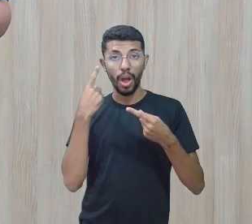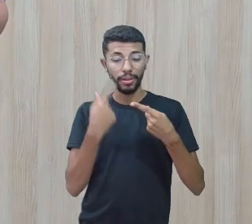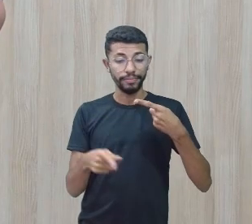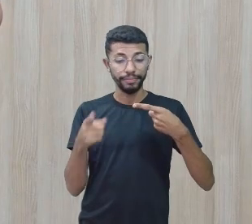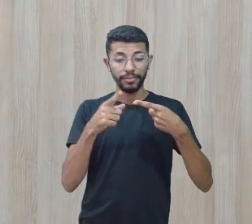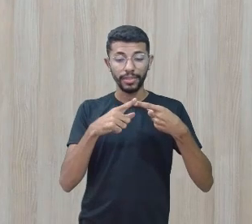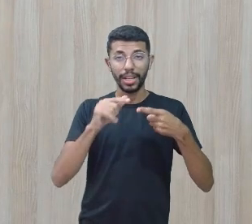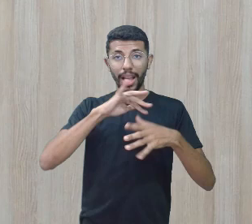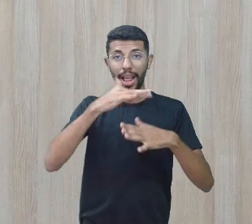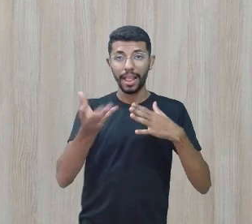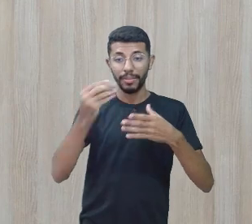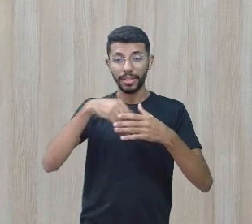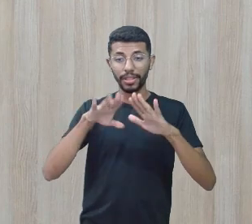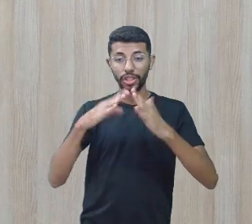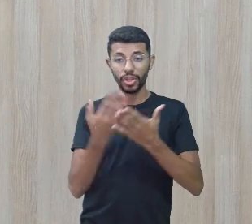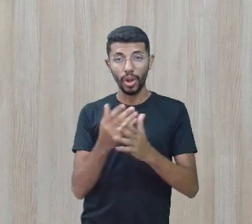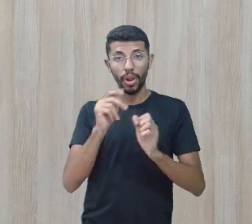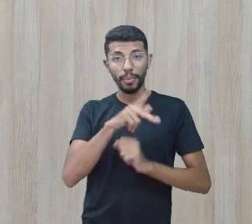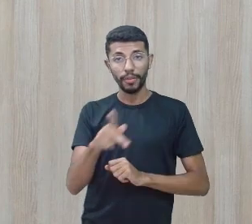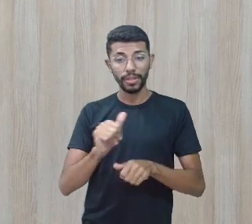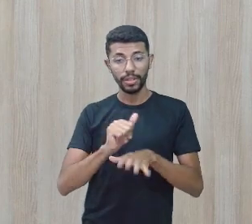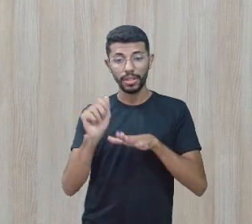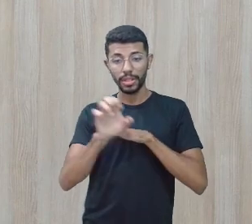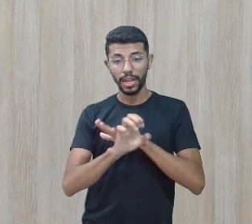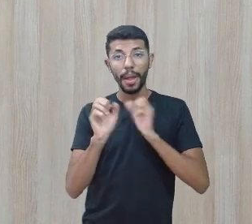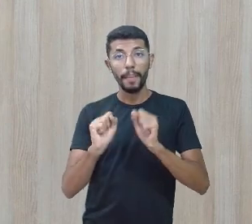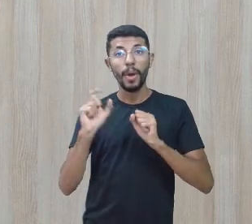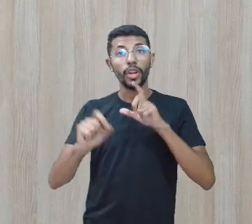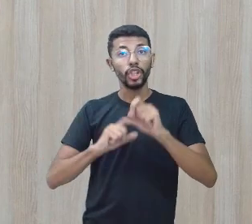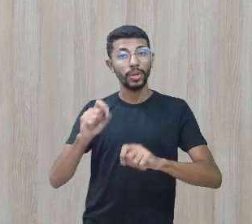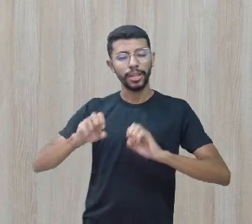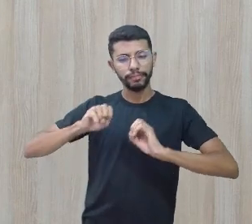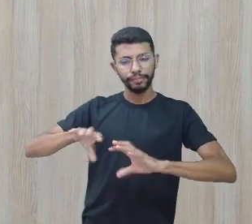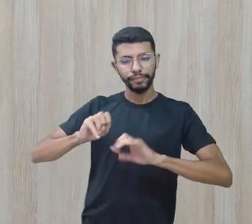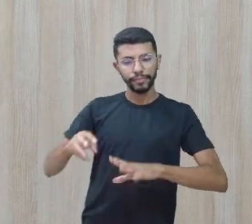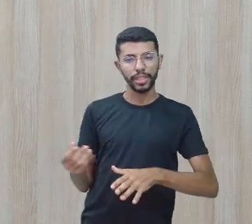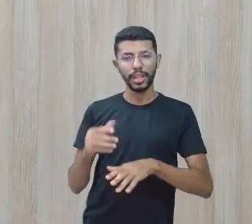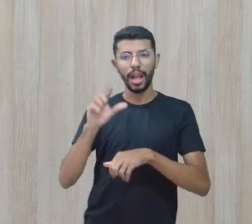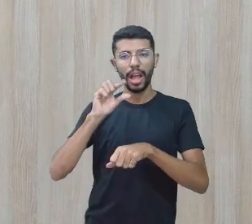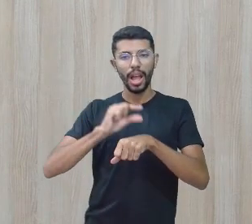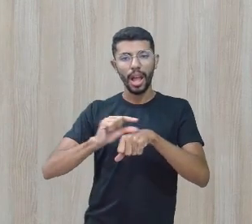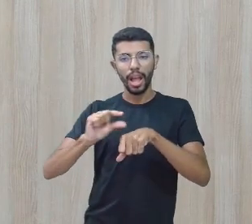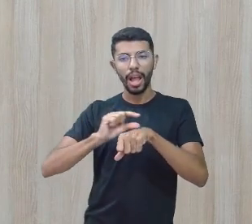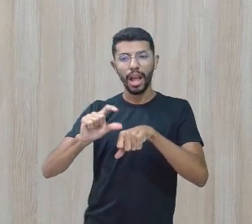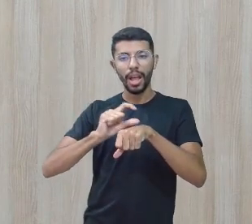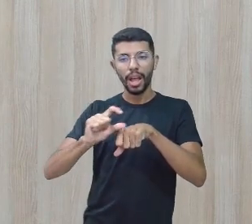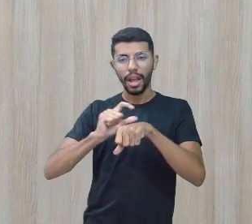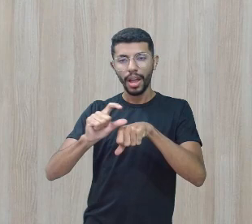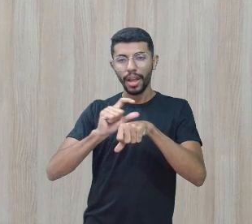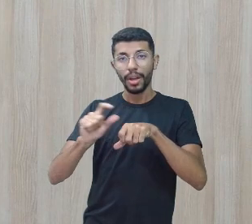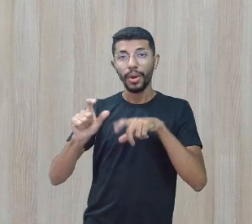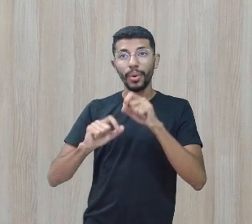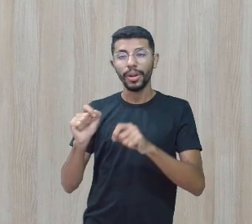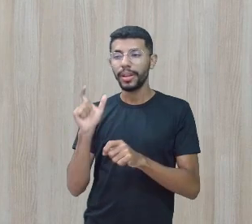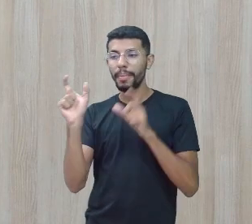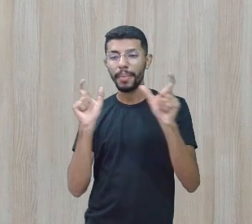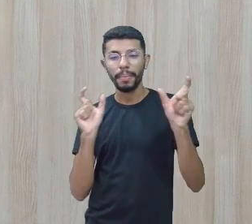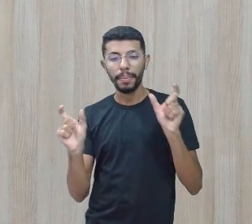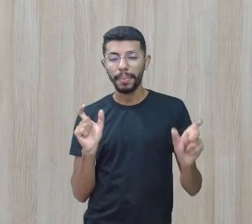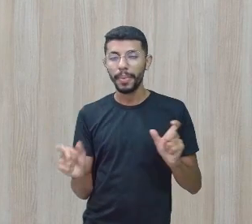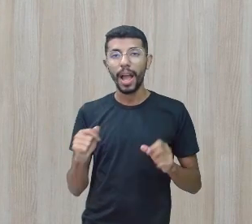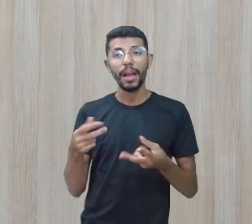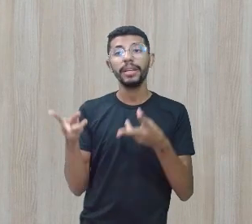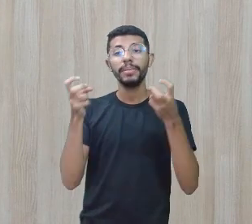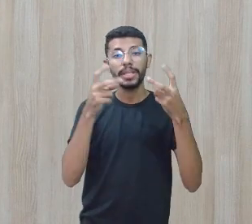professor do AEE, ele pode trazer esses mini cursos de conjuntos de palavras que ele viu com esse estudante na